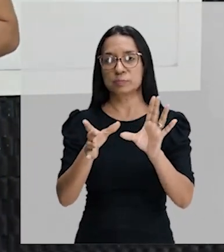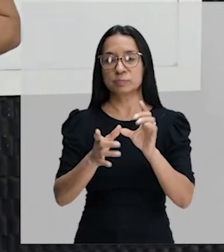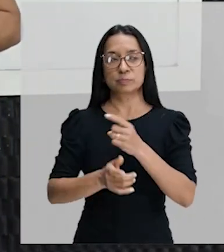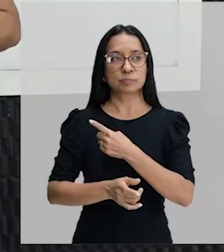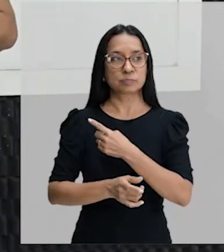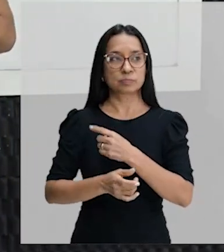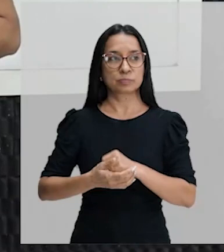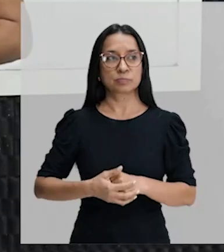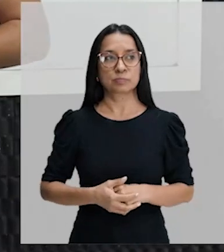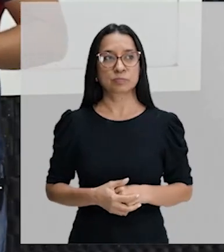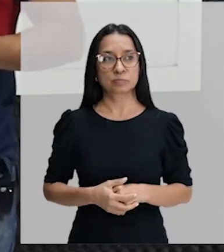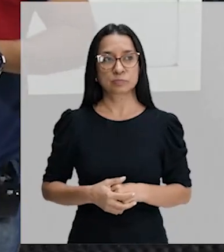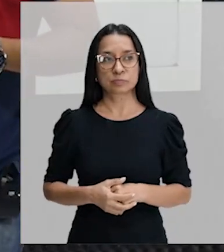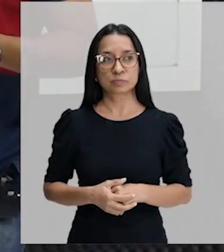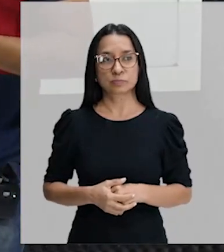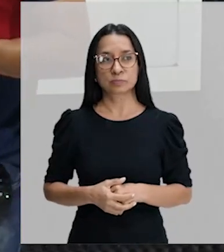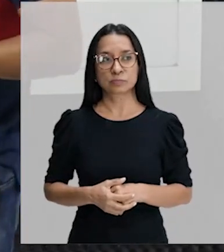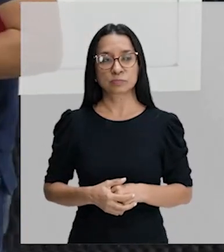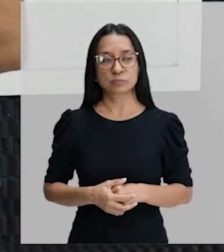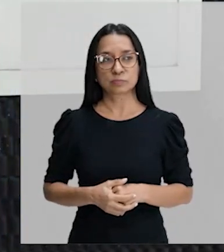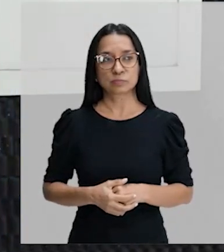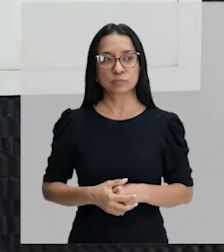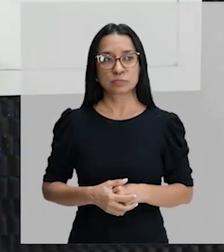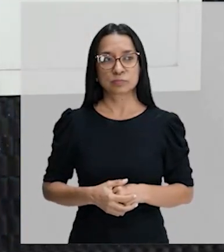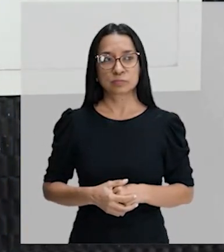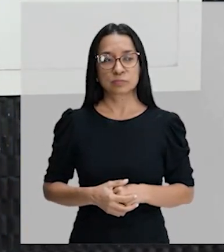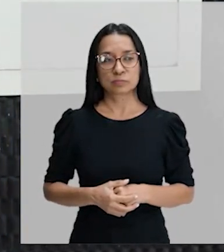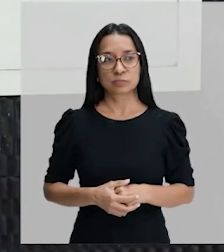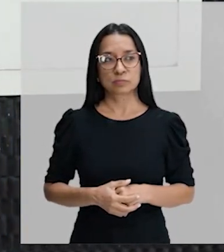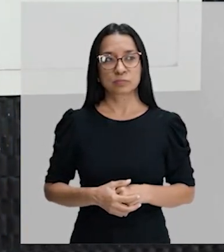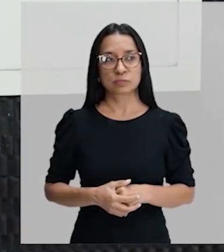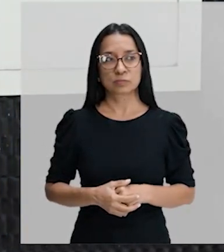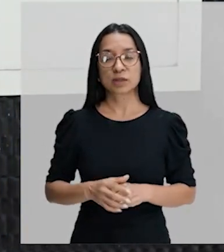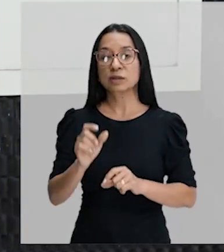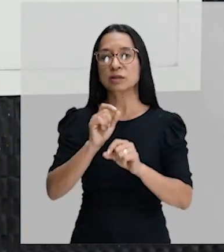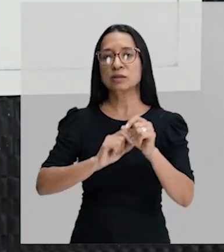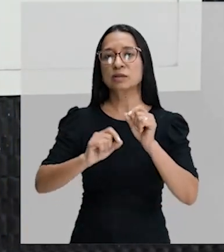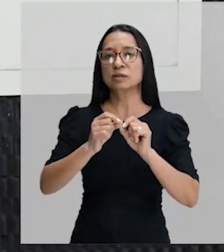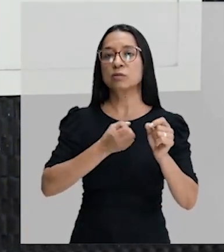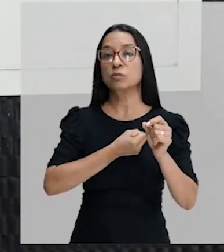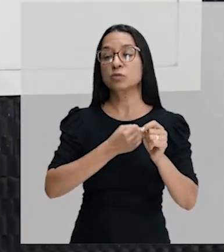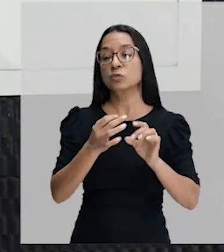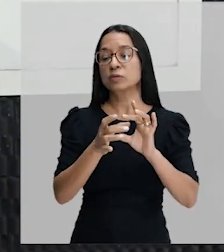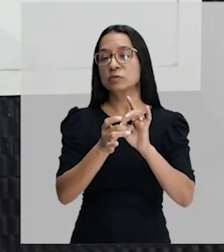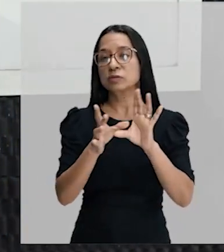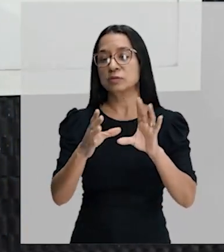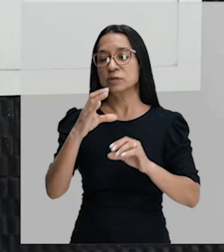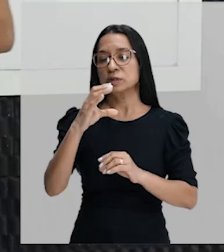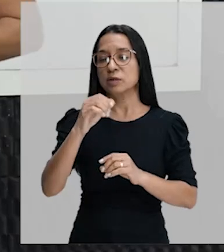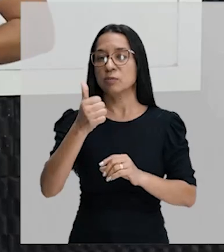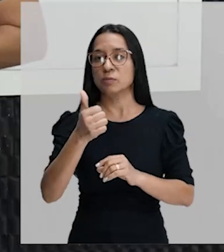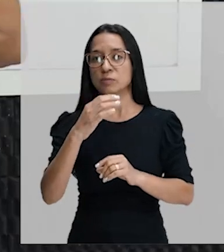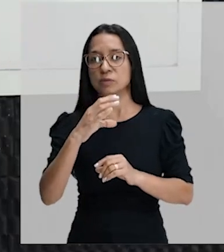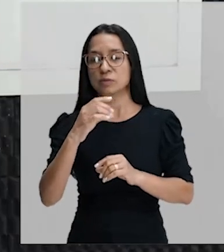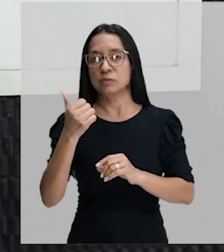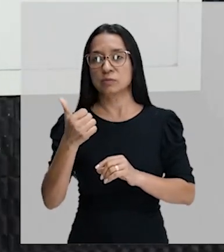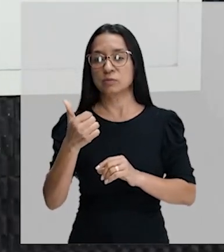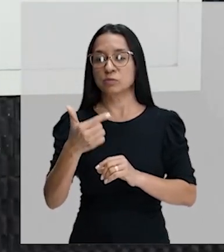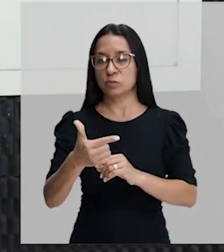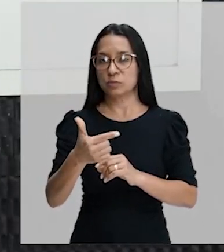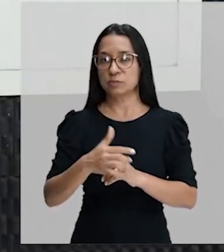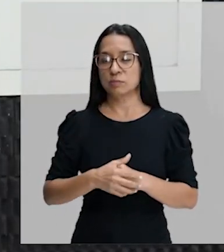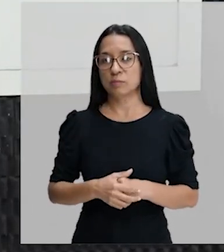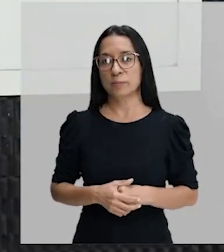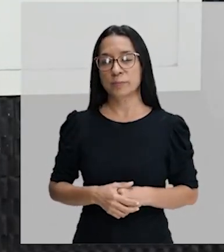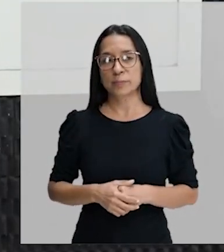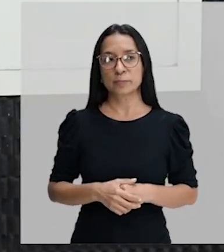os coeficientes de x, pelos termos independentes. Quem são os termos independentes? C1 e C2. Tá? Então você